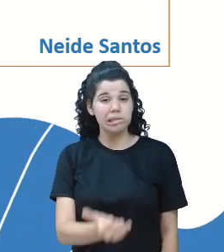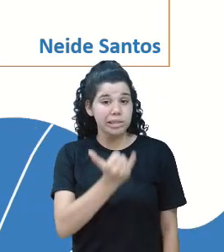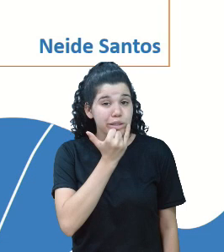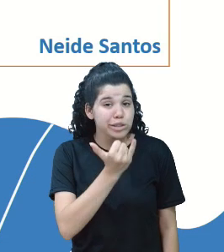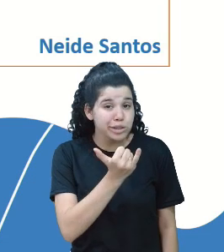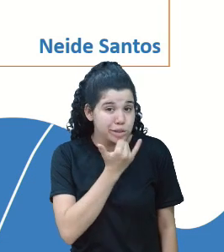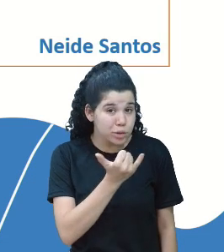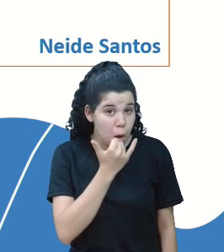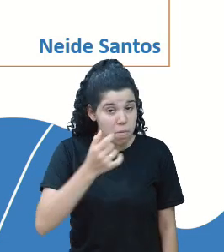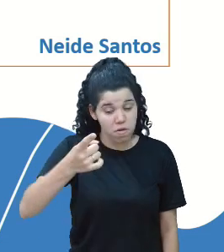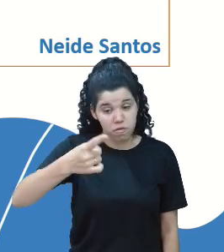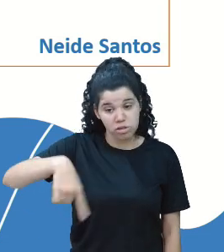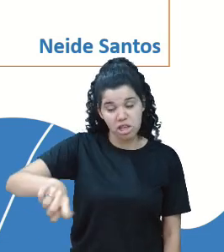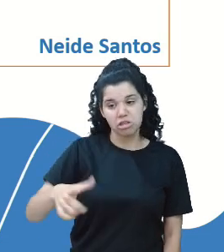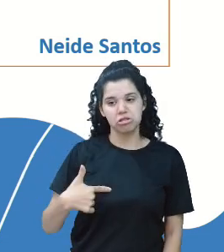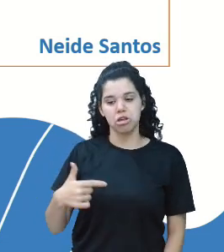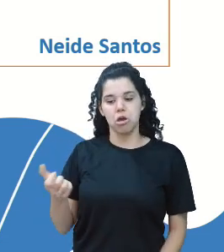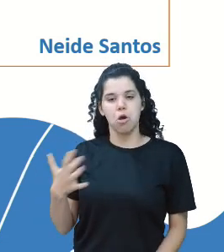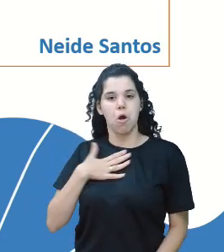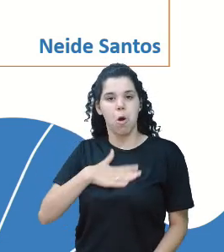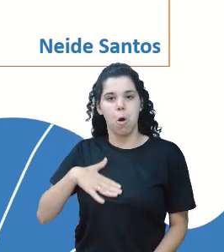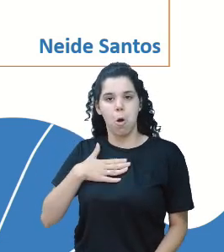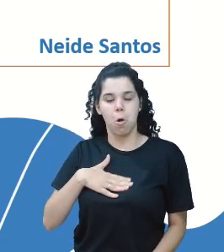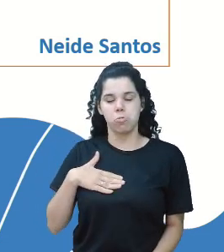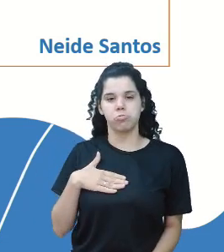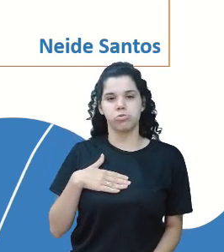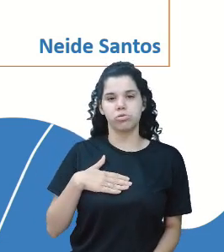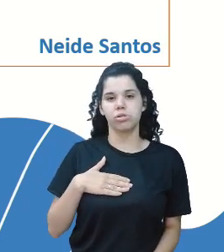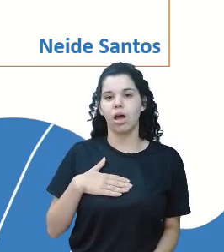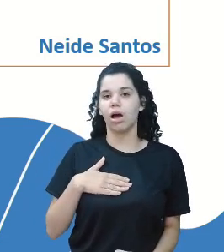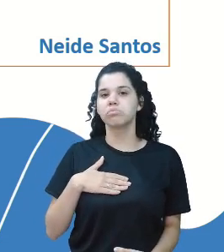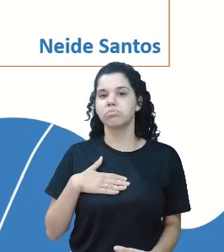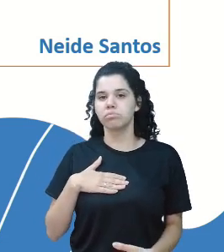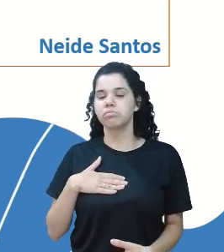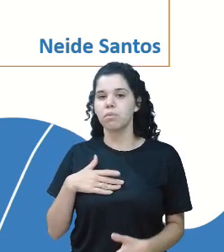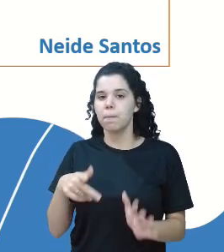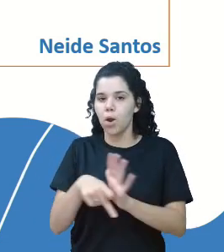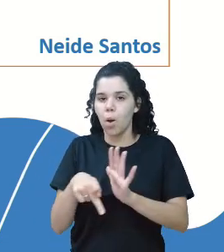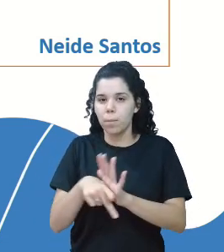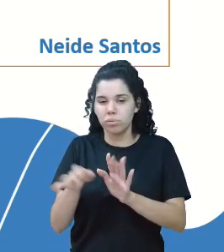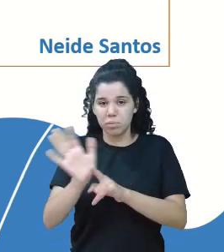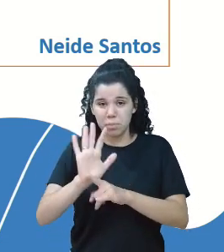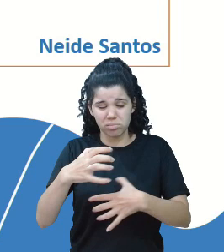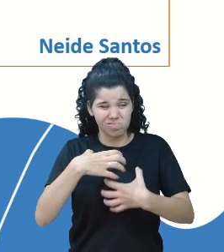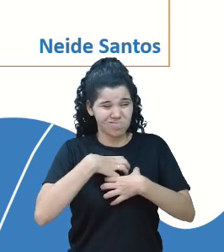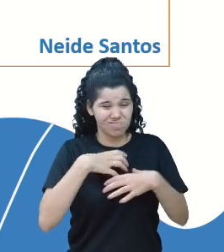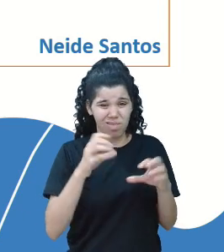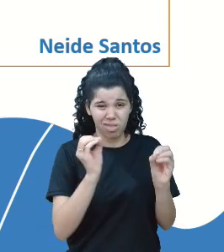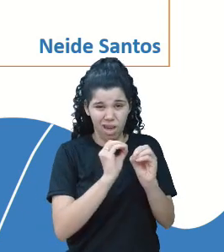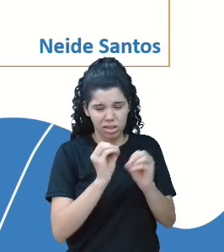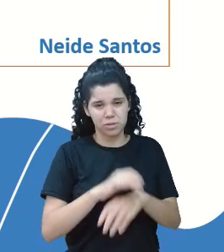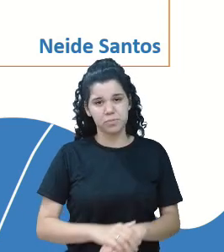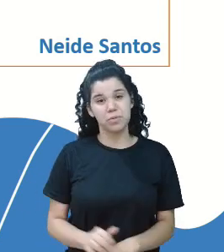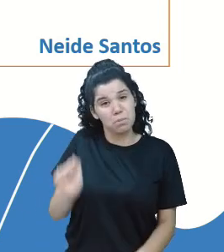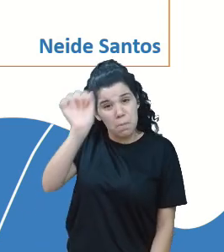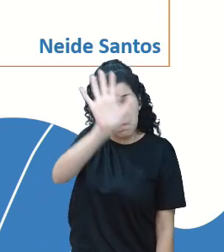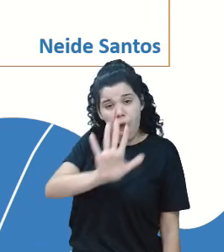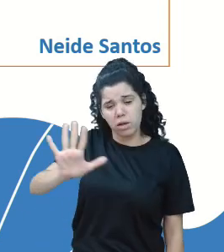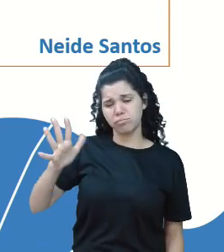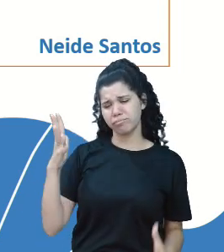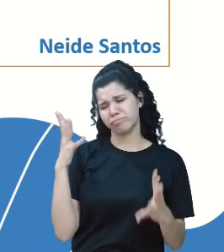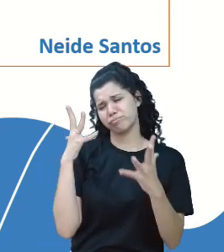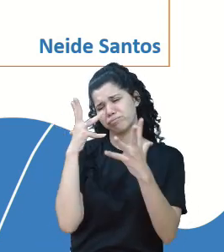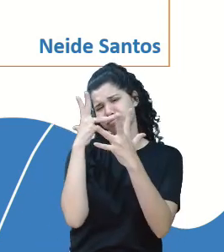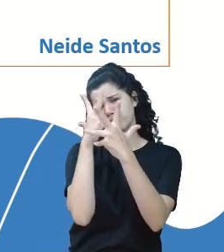os experts em cinema, mas não passa sentimento nenhum na trama. A fotografia é